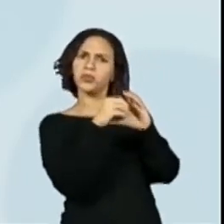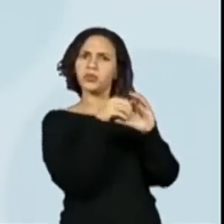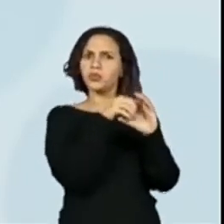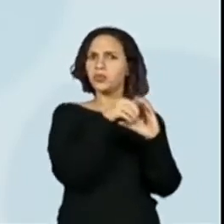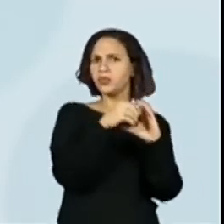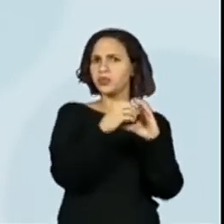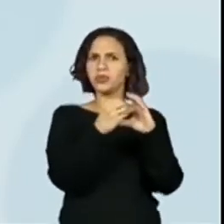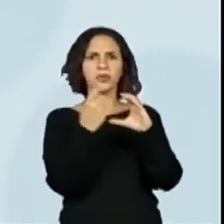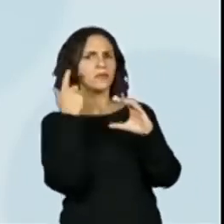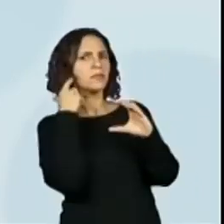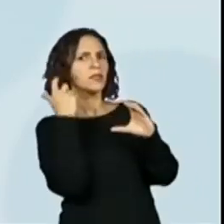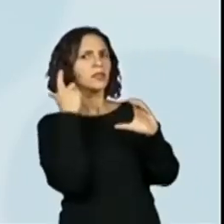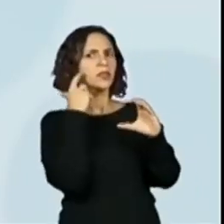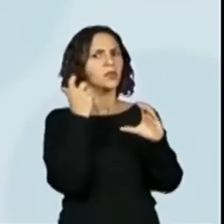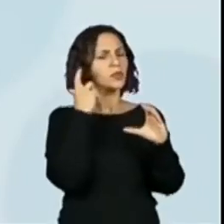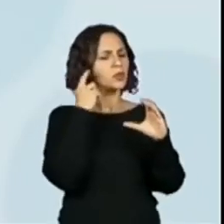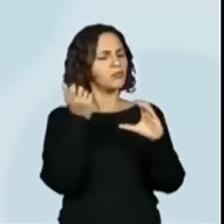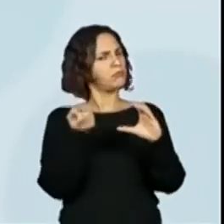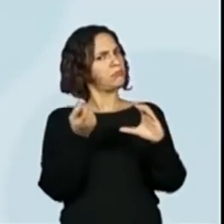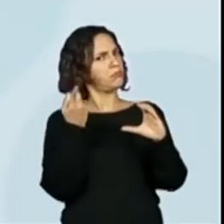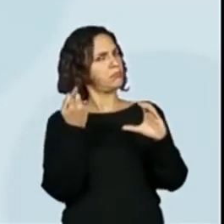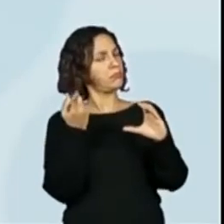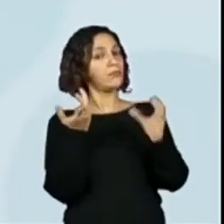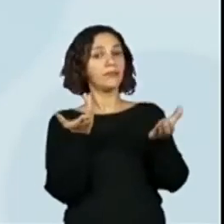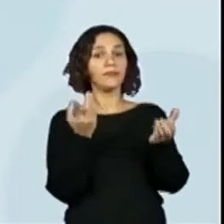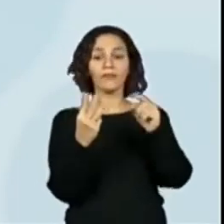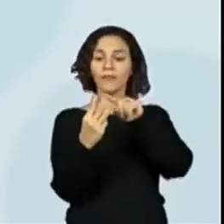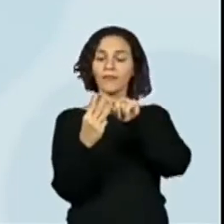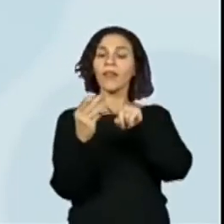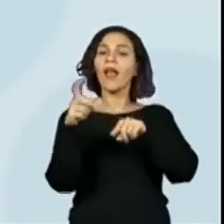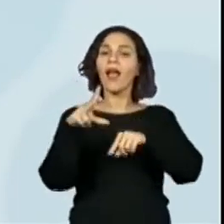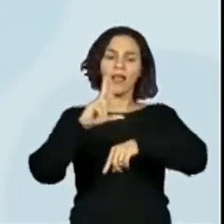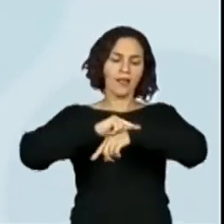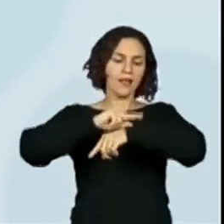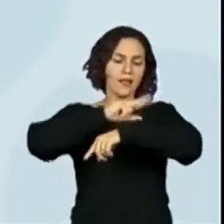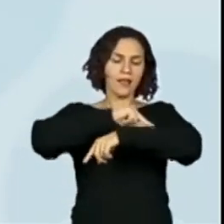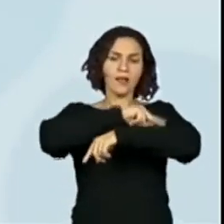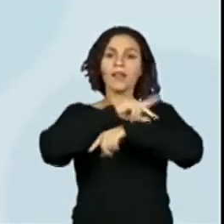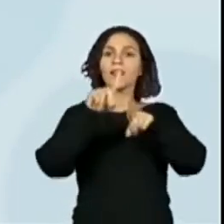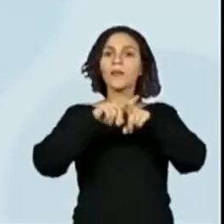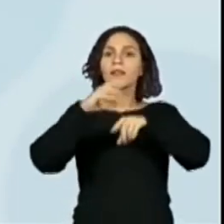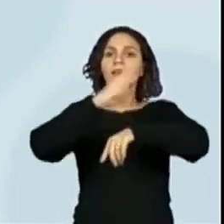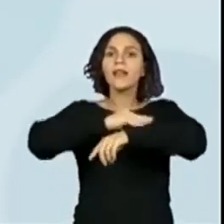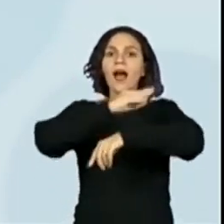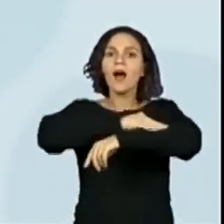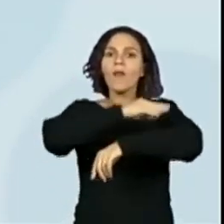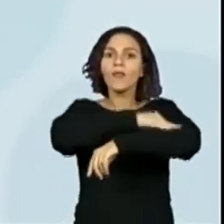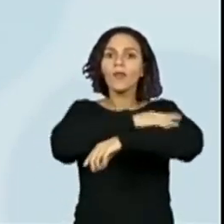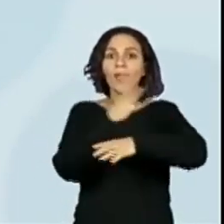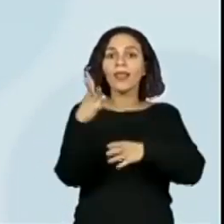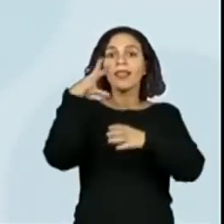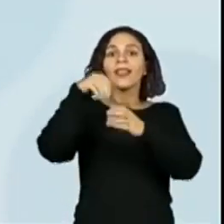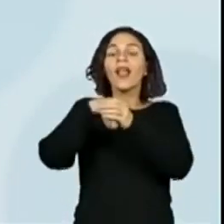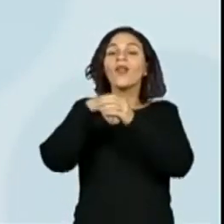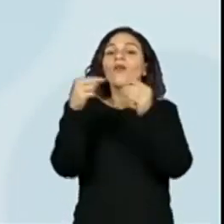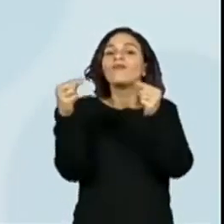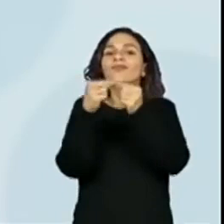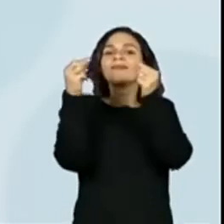tch, tch, tch. Era o barulho dos grilos e dos sapinhos que cantam de